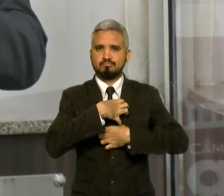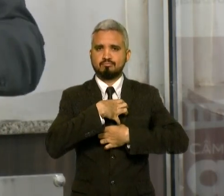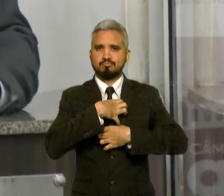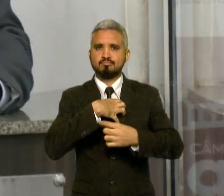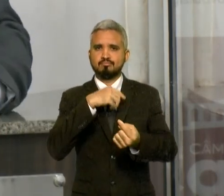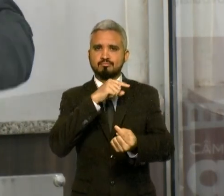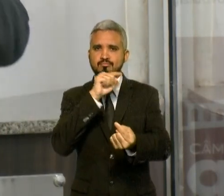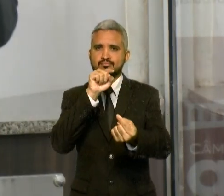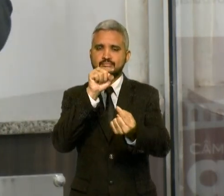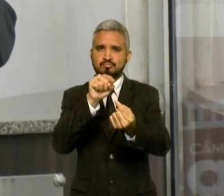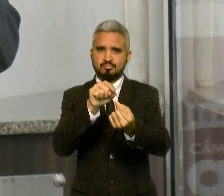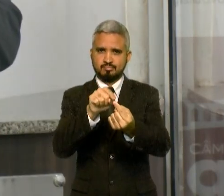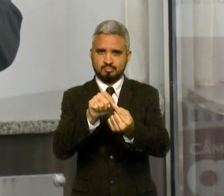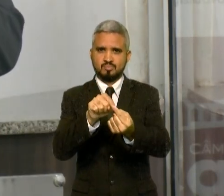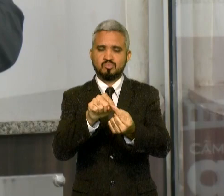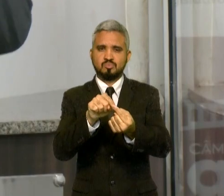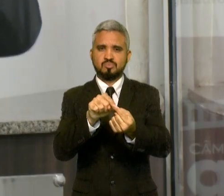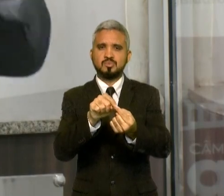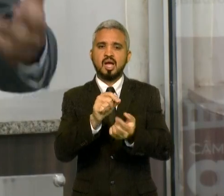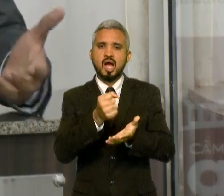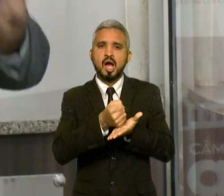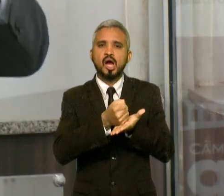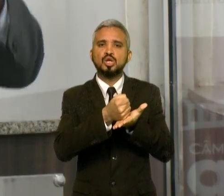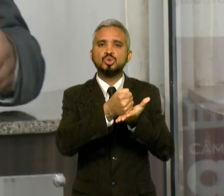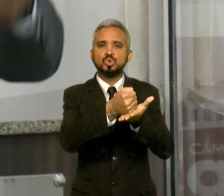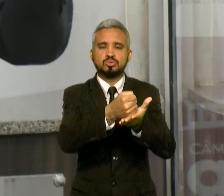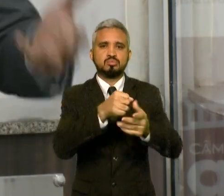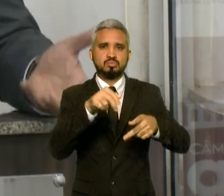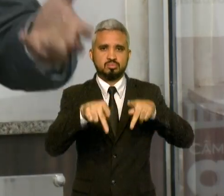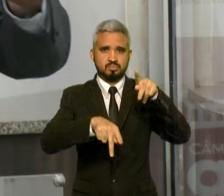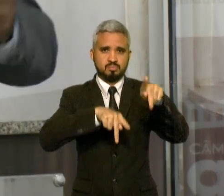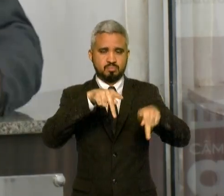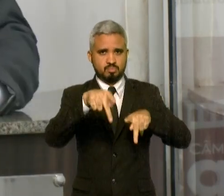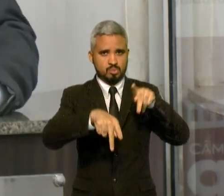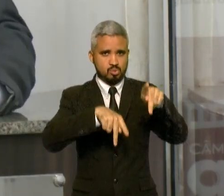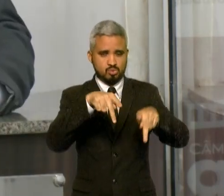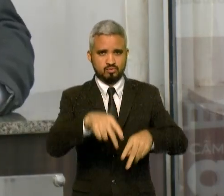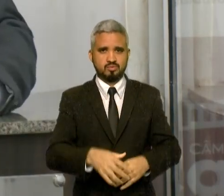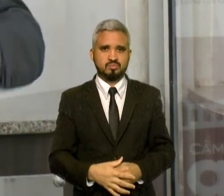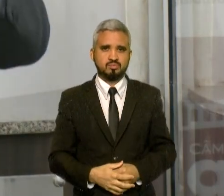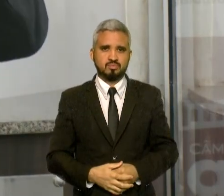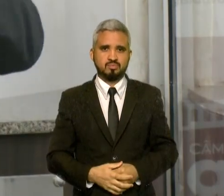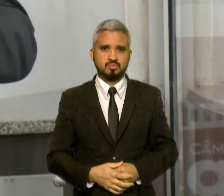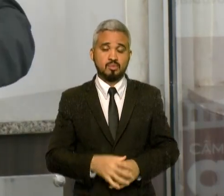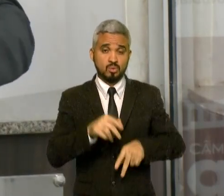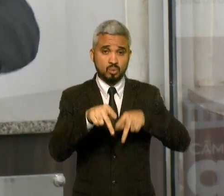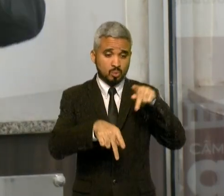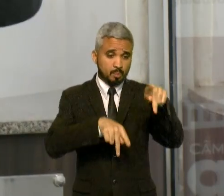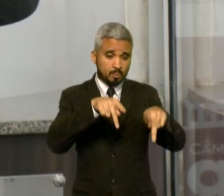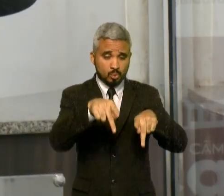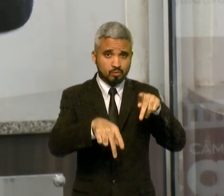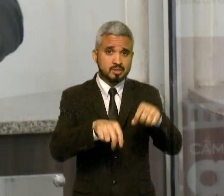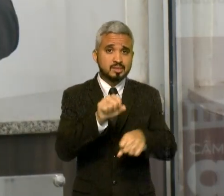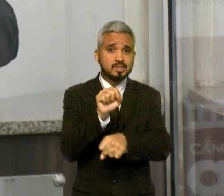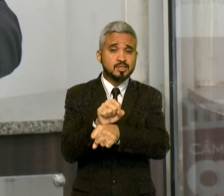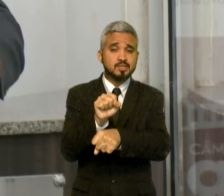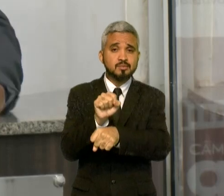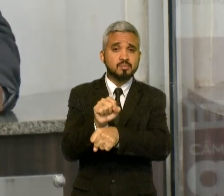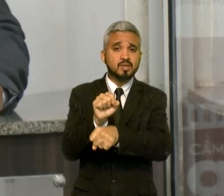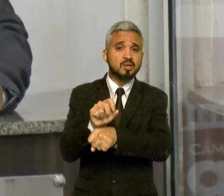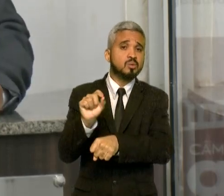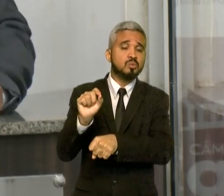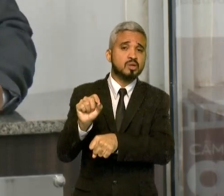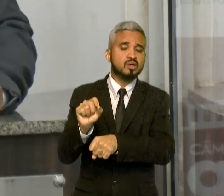prol de uma população que espera exatamente isso da classe política, que ela sempre seja uma